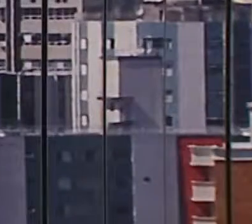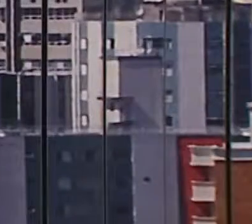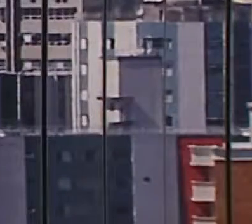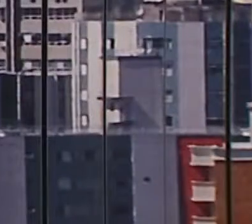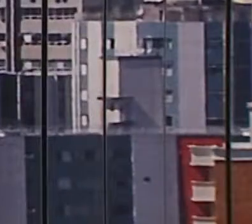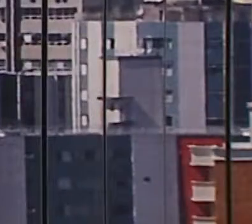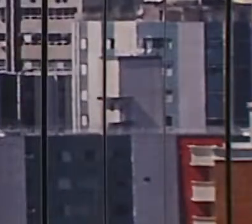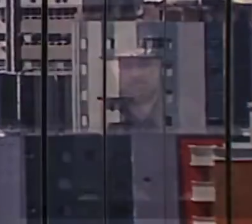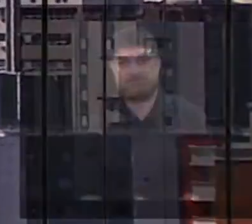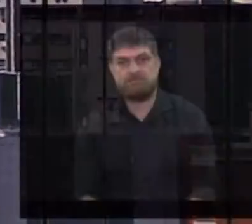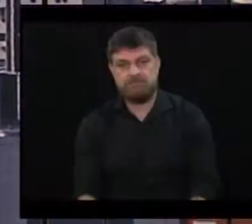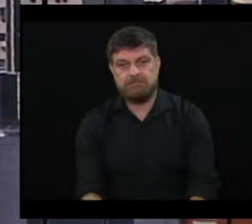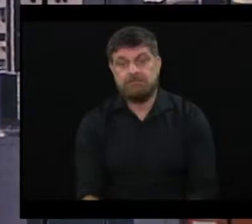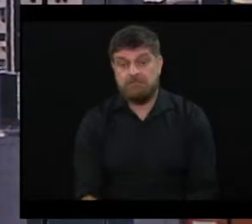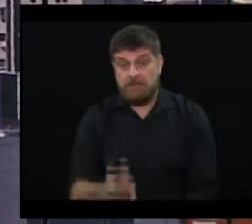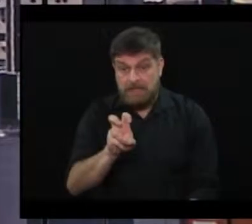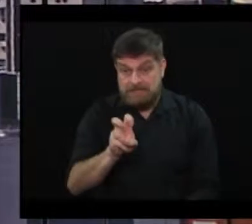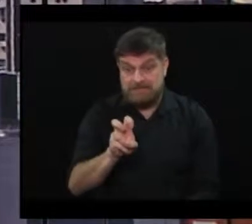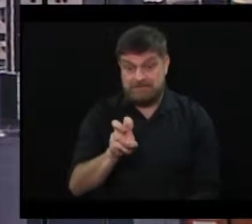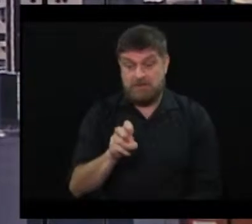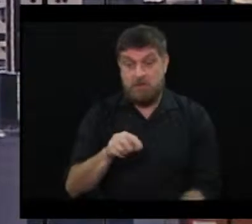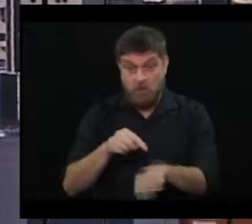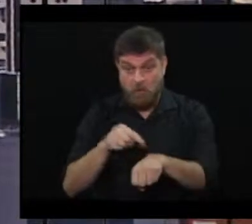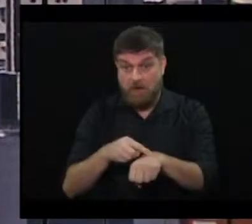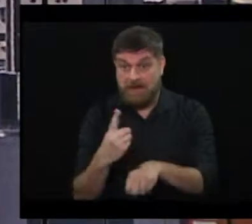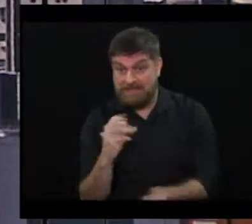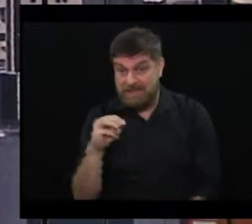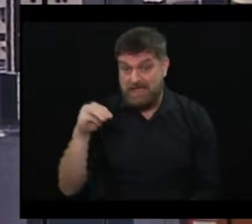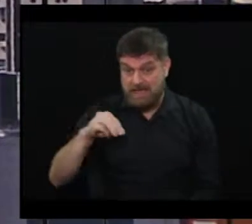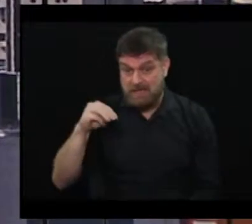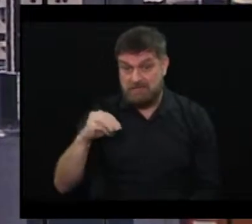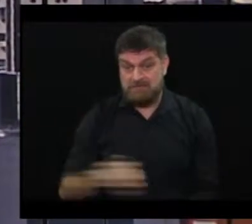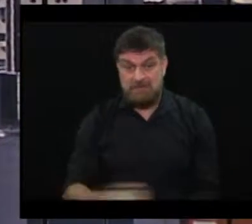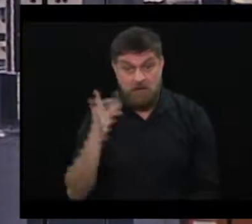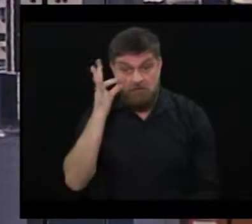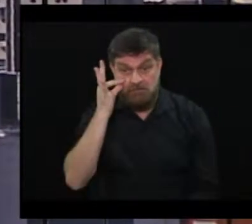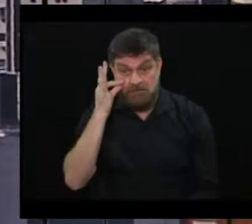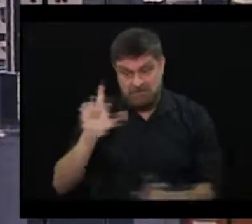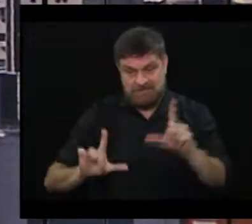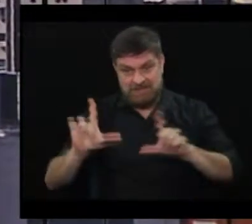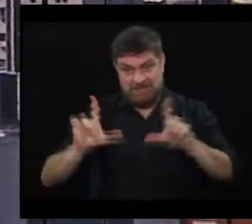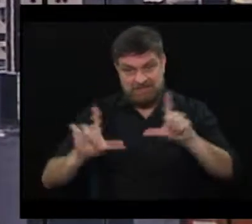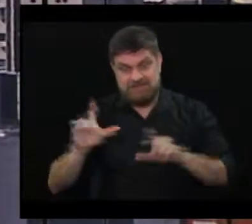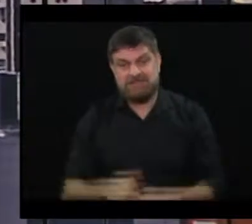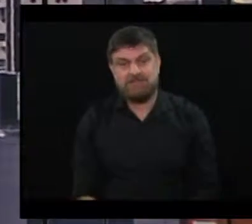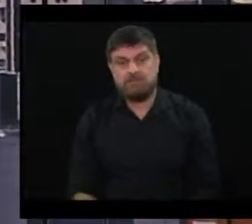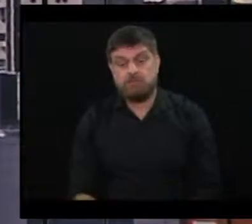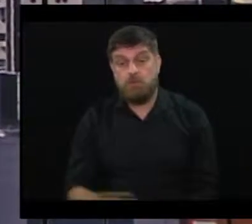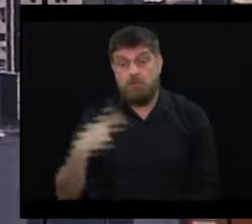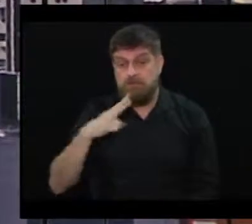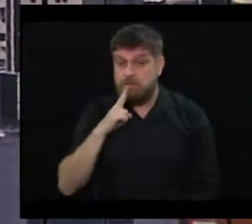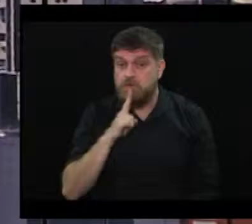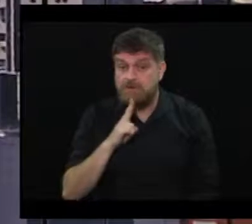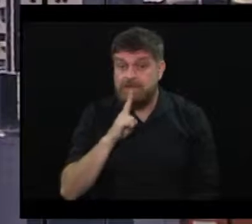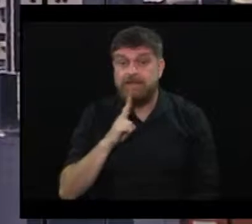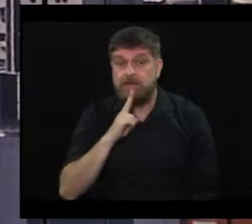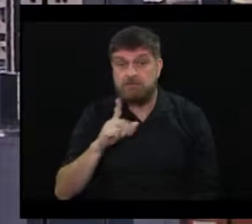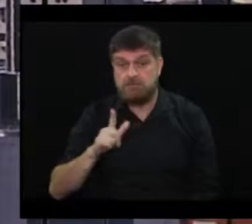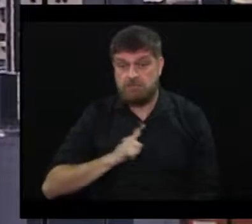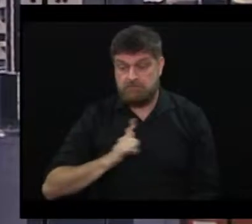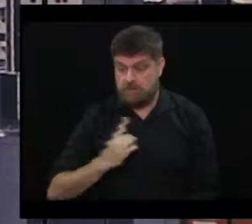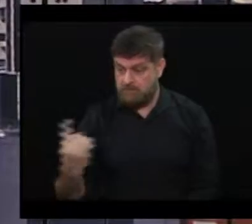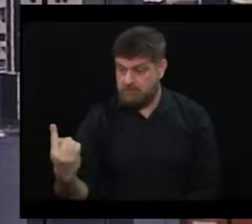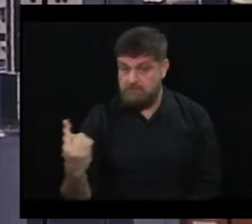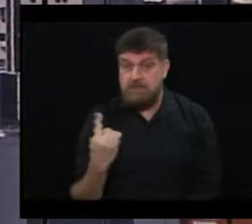5h10, estamos ao vivo na segunda edição do Jornal Câmara Notícia e olha só, o vereador Nelson Osseri recebeu o